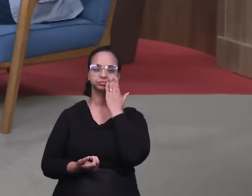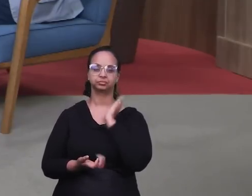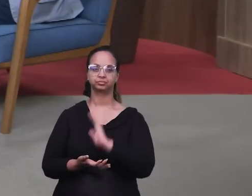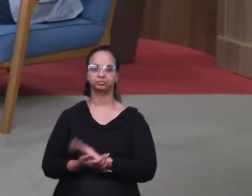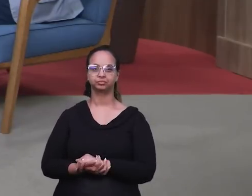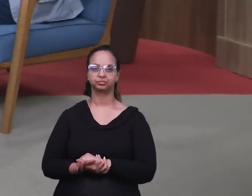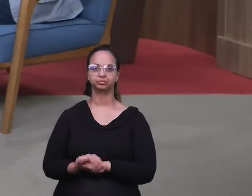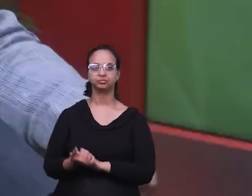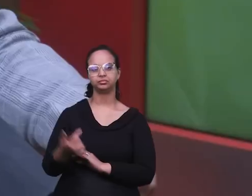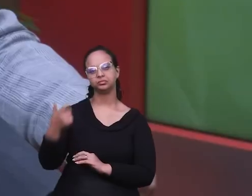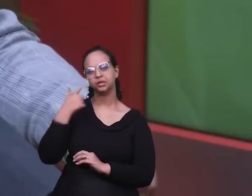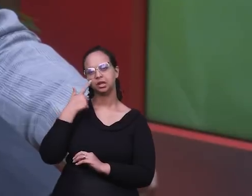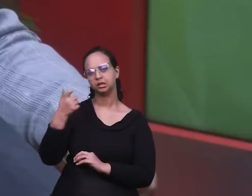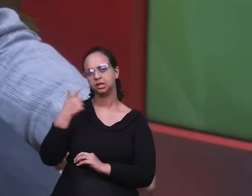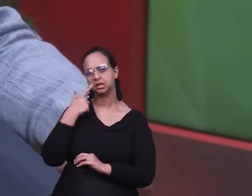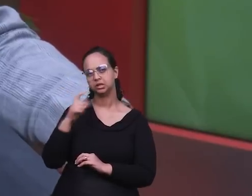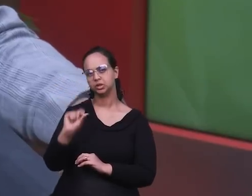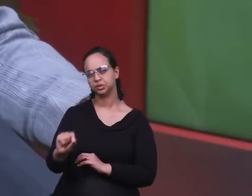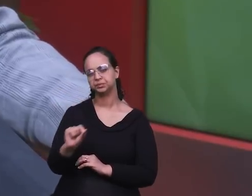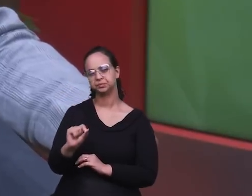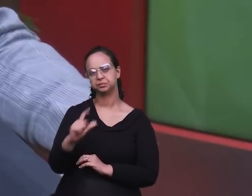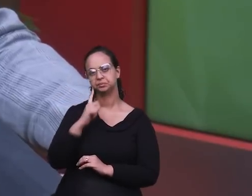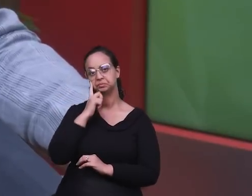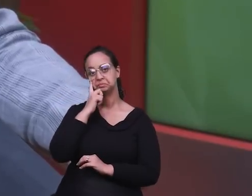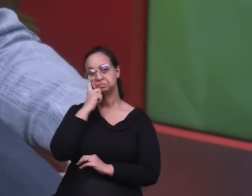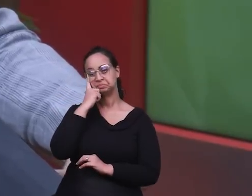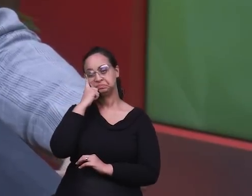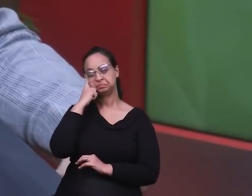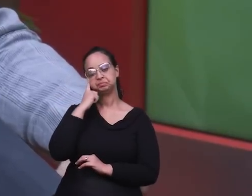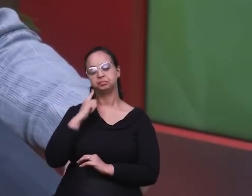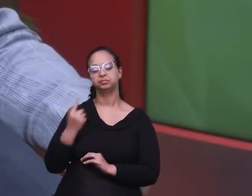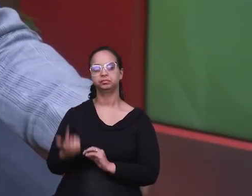interessante, queridos,